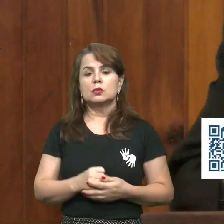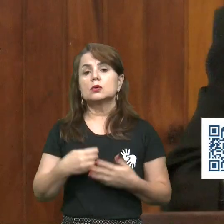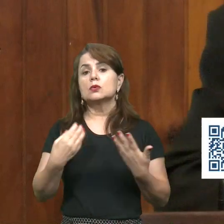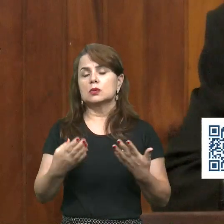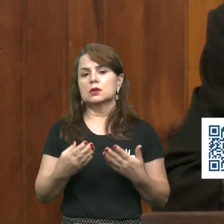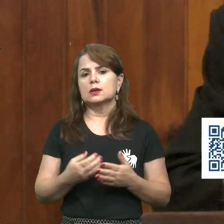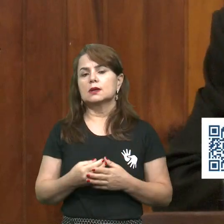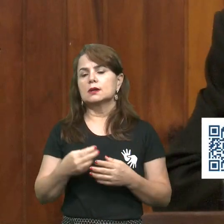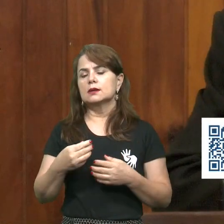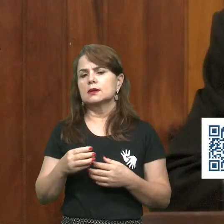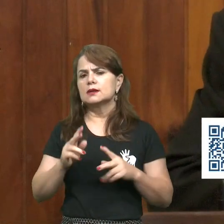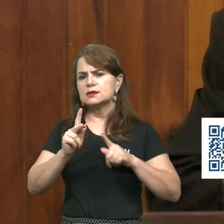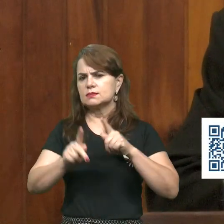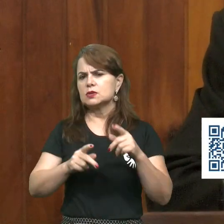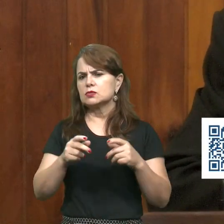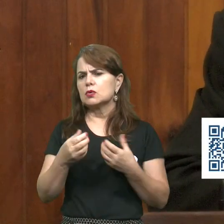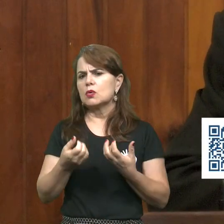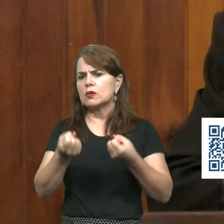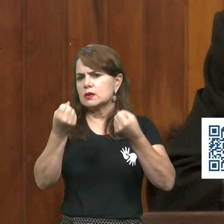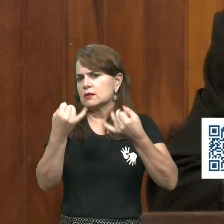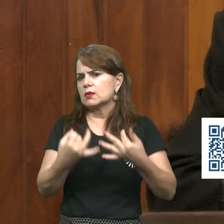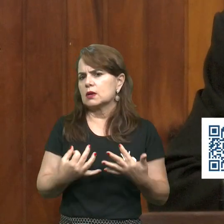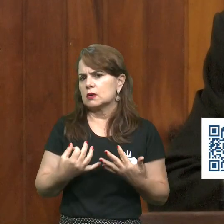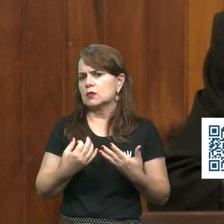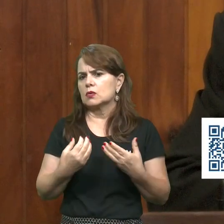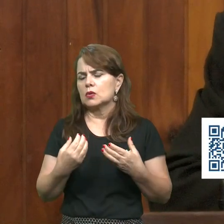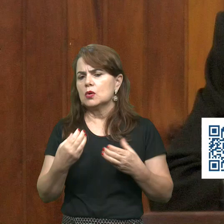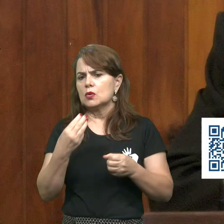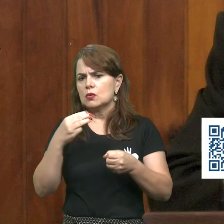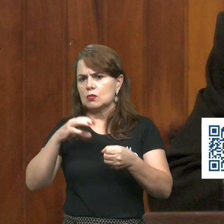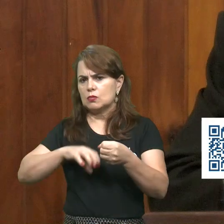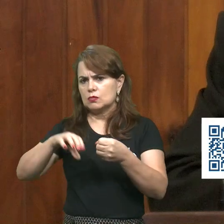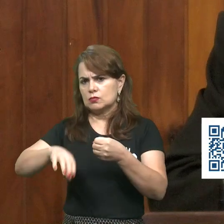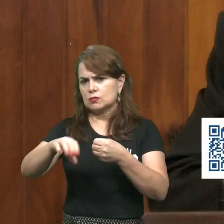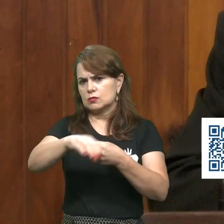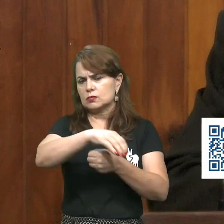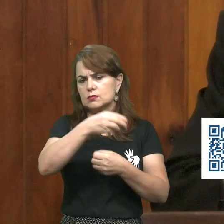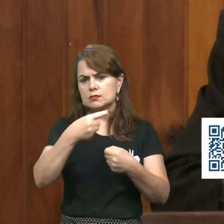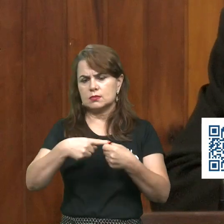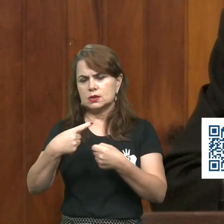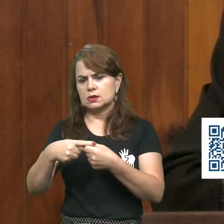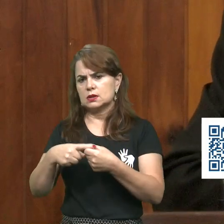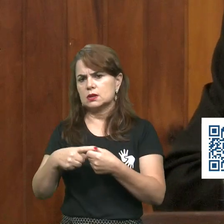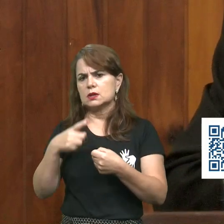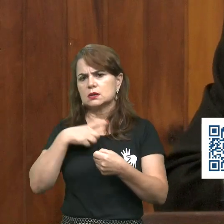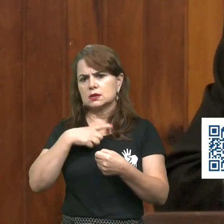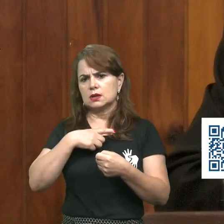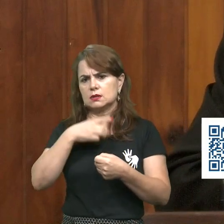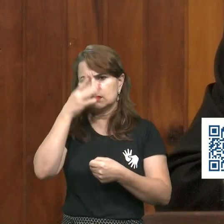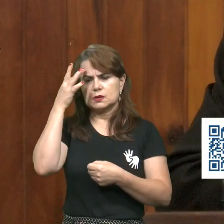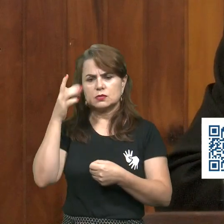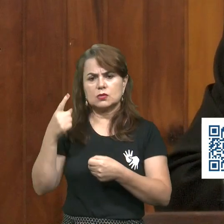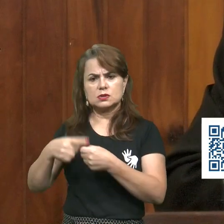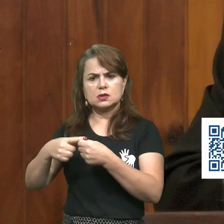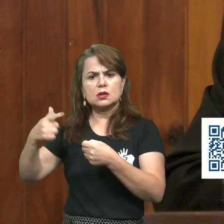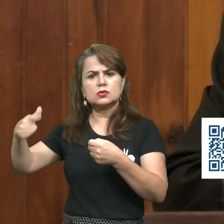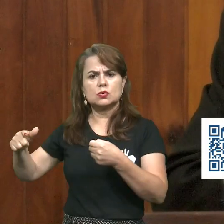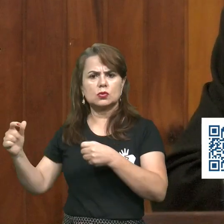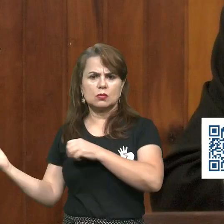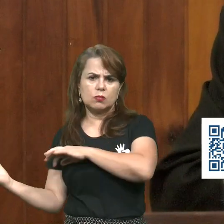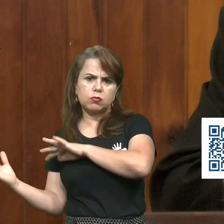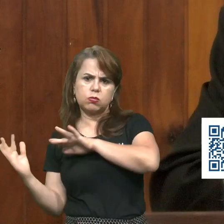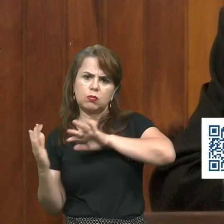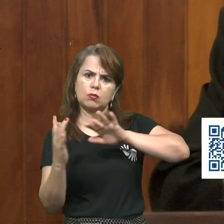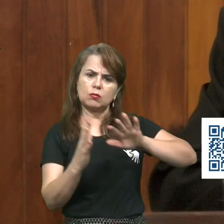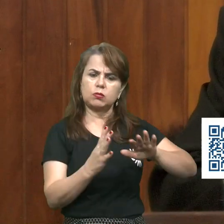comentários que o município de Marília vem recebendo várias pessoas aí de outros municípios. O HC está aí, recebe em torno de 1 milhão e 200